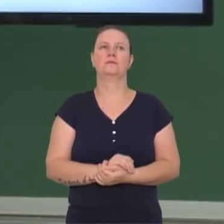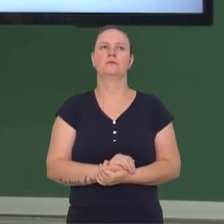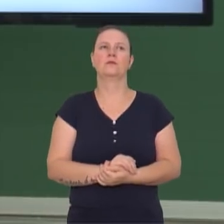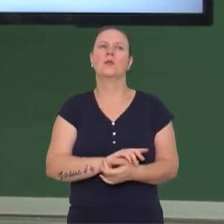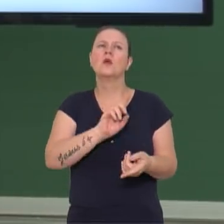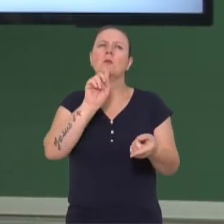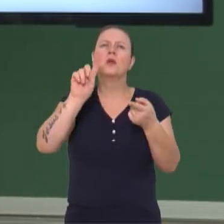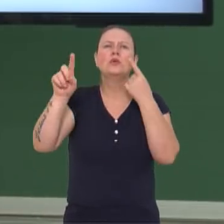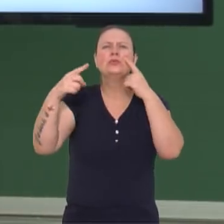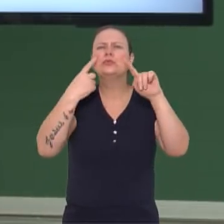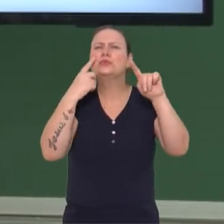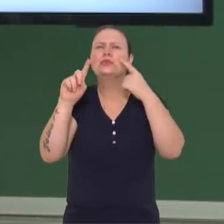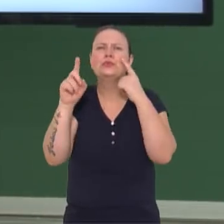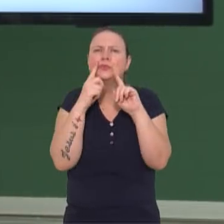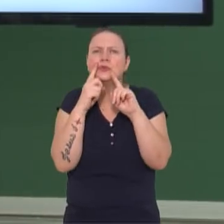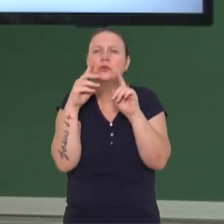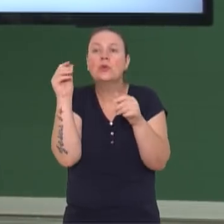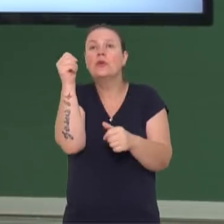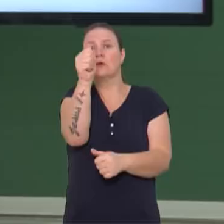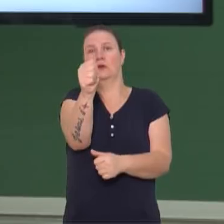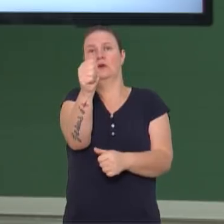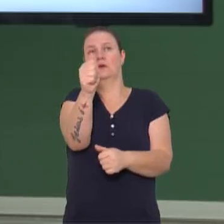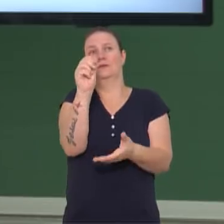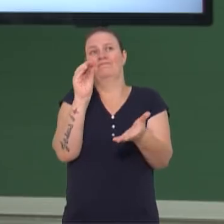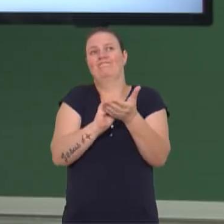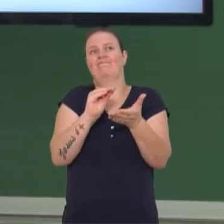eu descobrir a parcela faltante